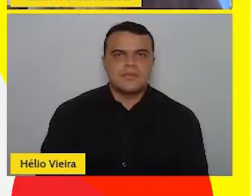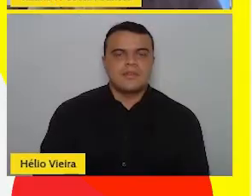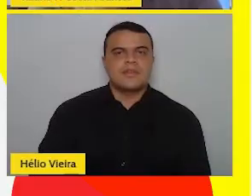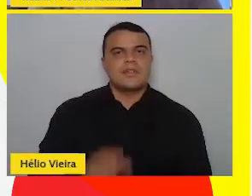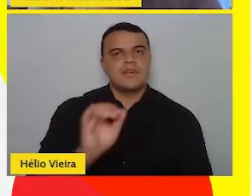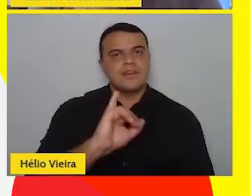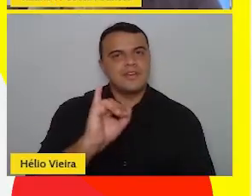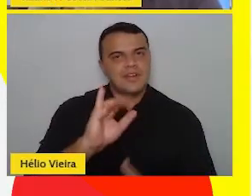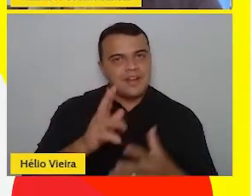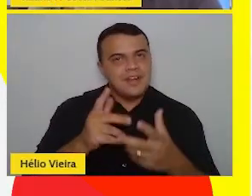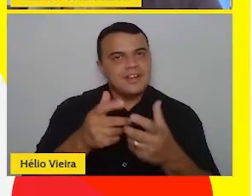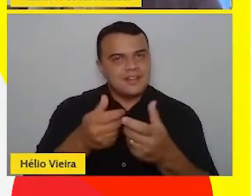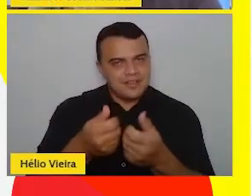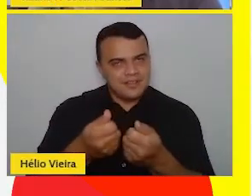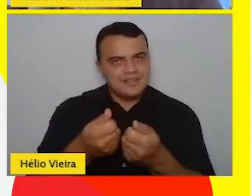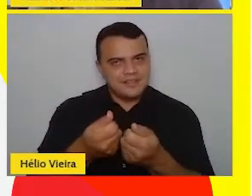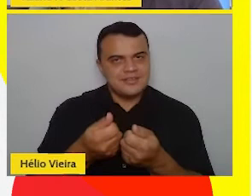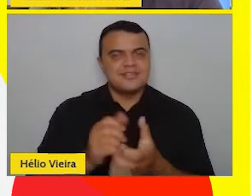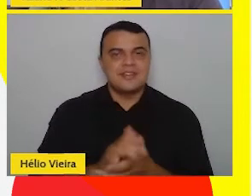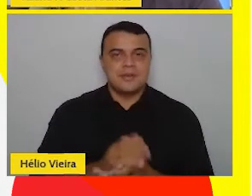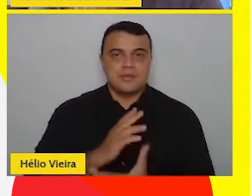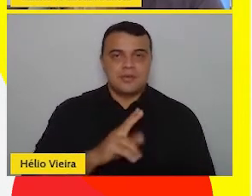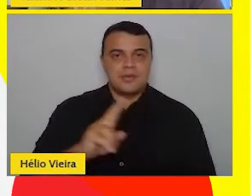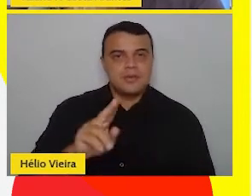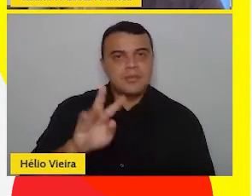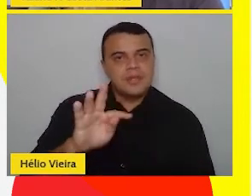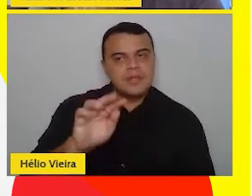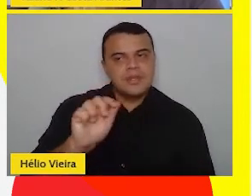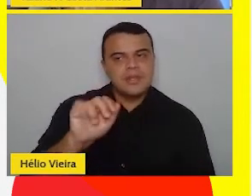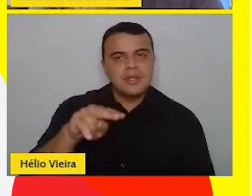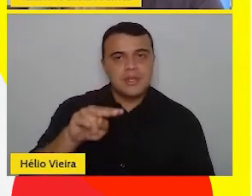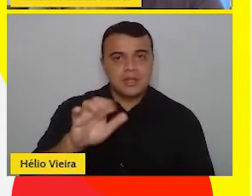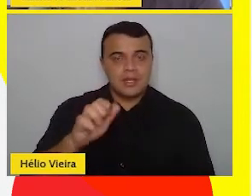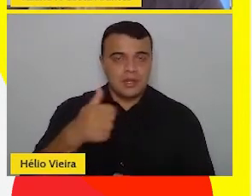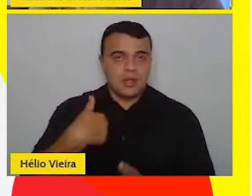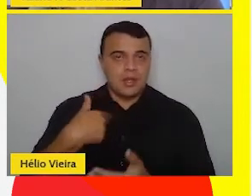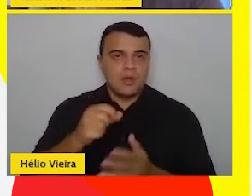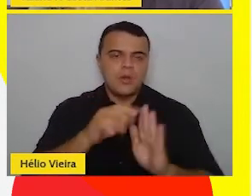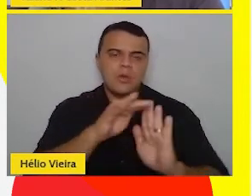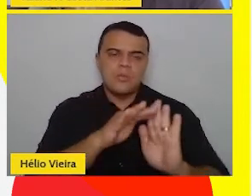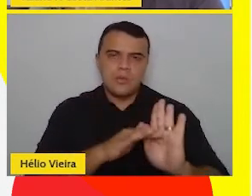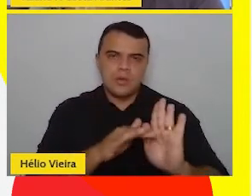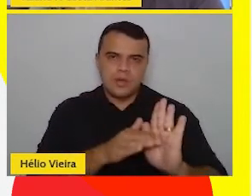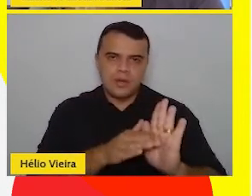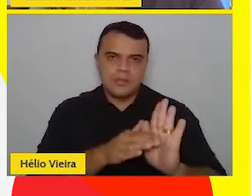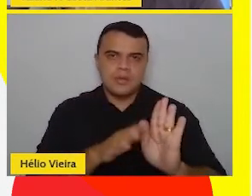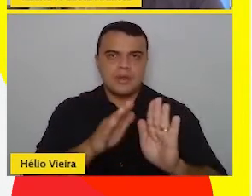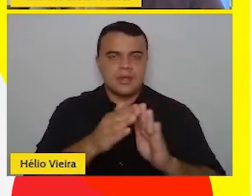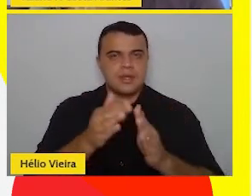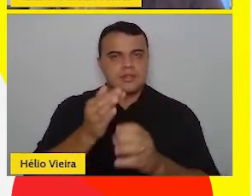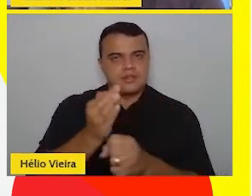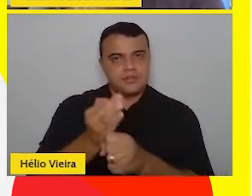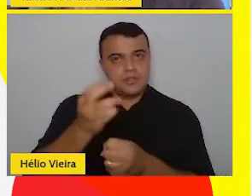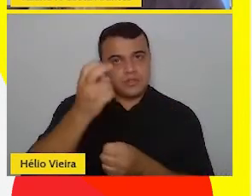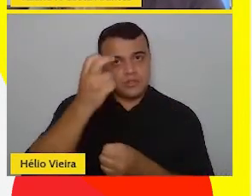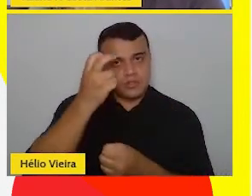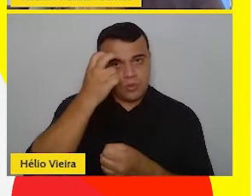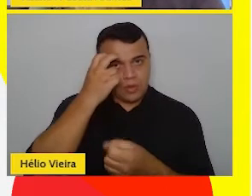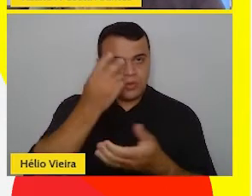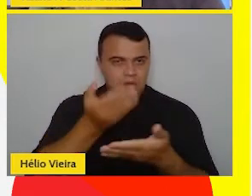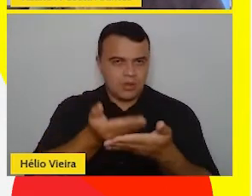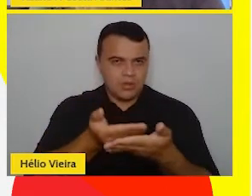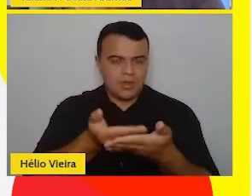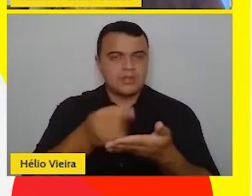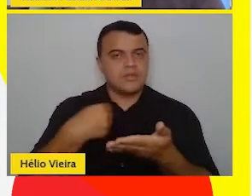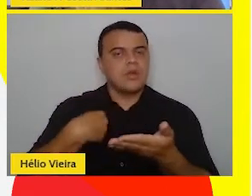Olá a todos e todas, meu nome é Tayane, faço parte do programa educativo da Casa Fiat de Cultura e hoje nós